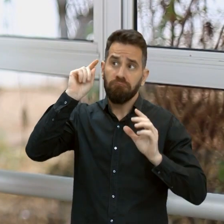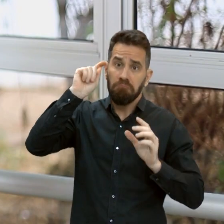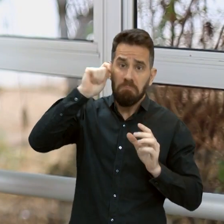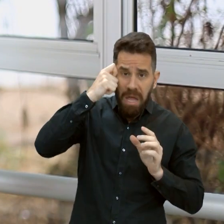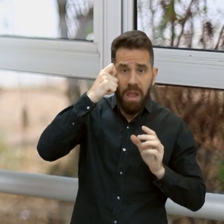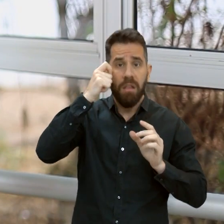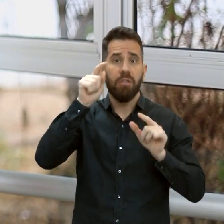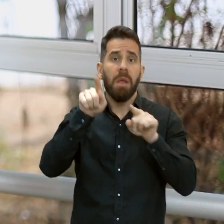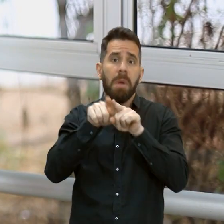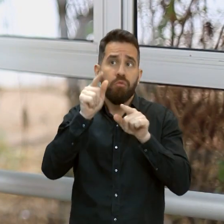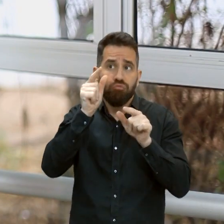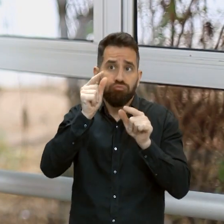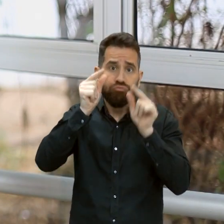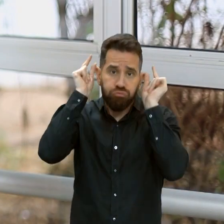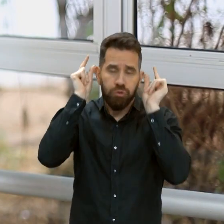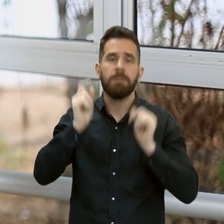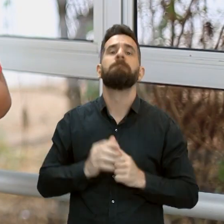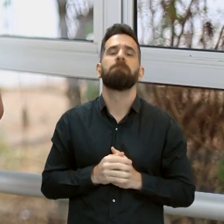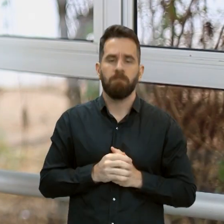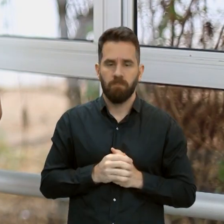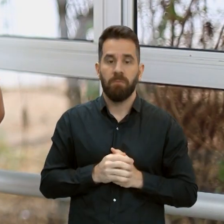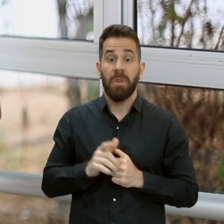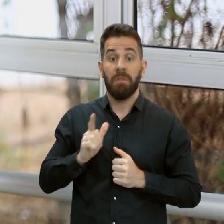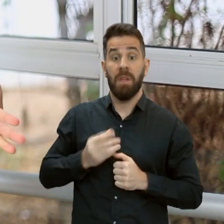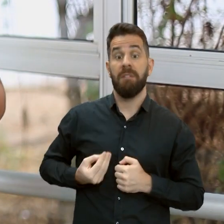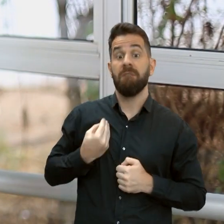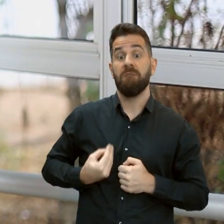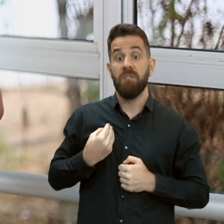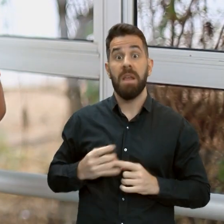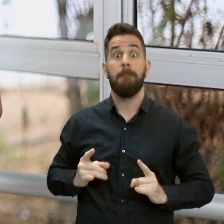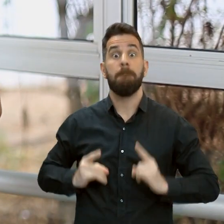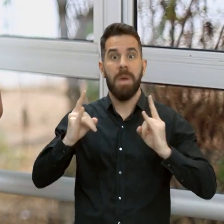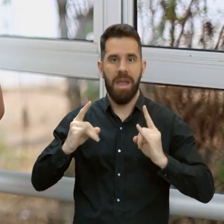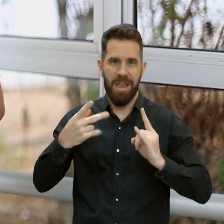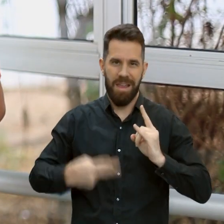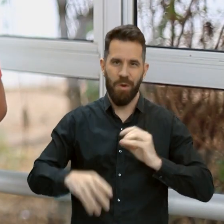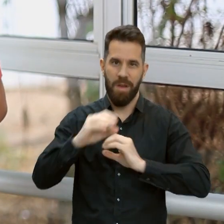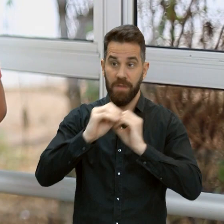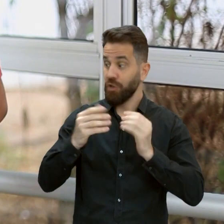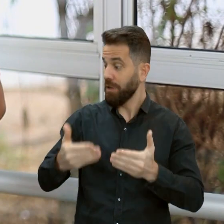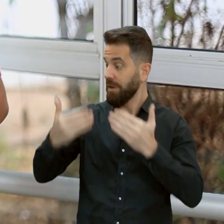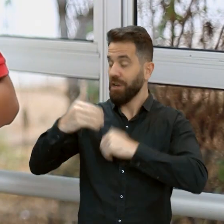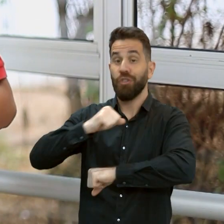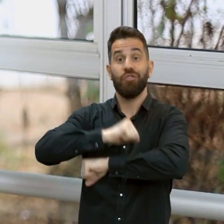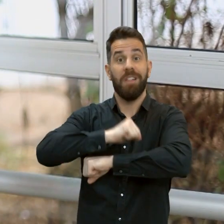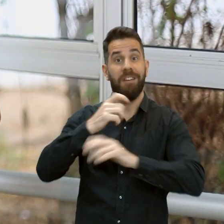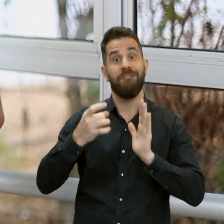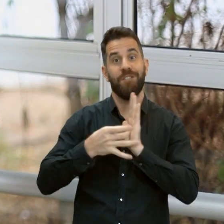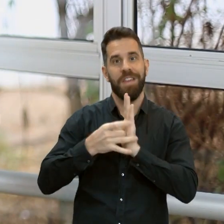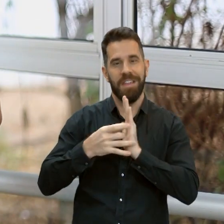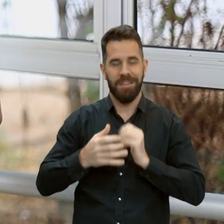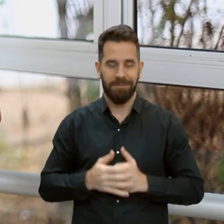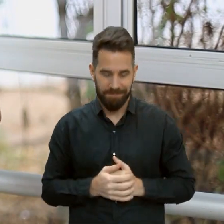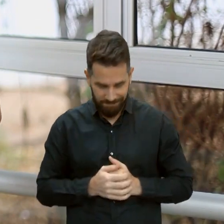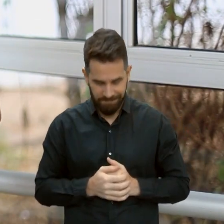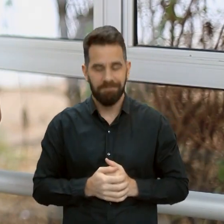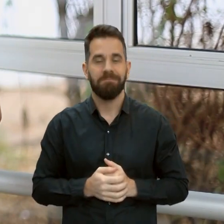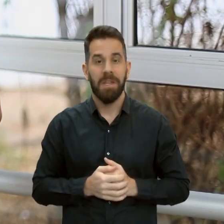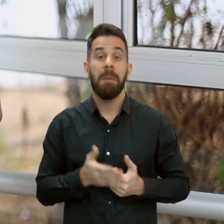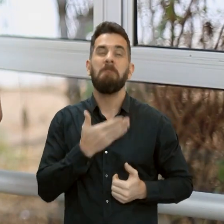da UFG em que há janela de vidro ao fundo. E agora, chega de papo e vamos para a nossa agenda.